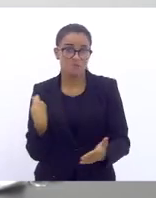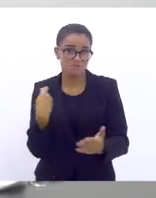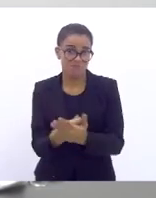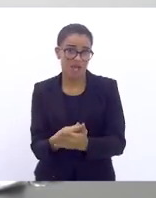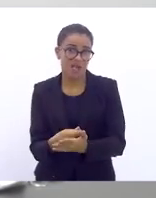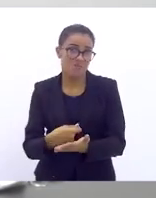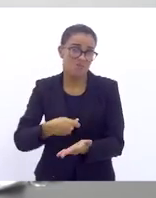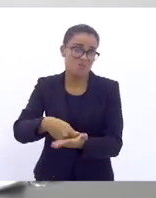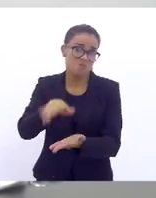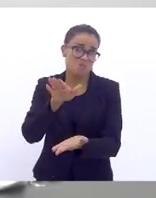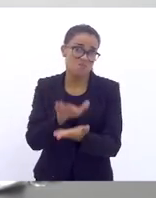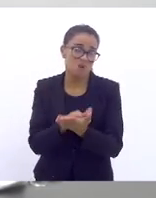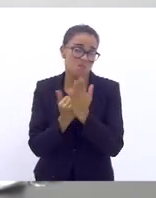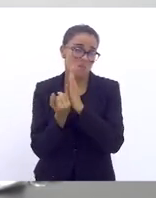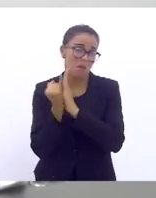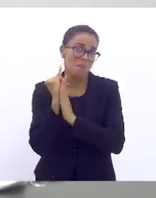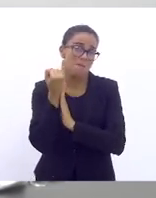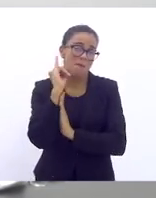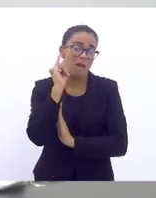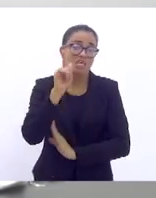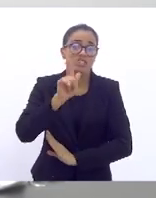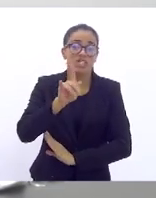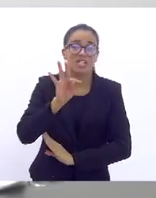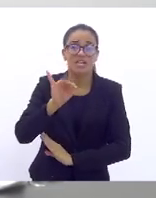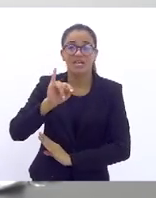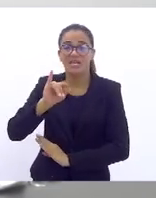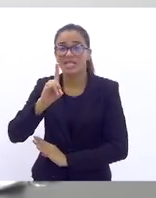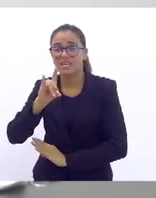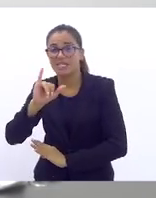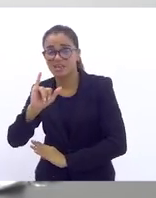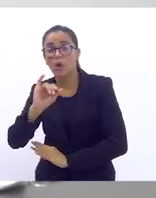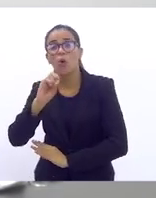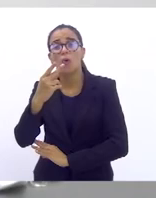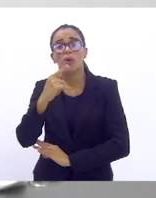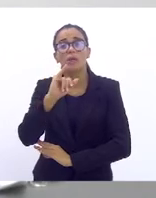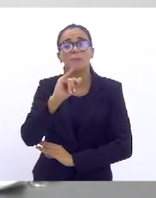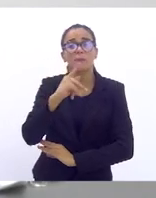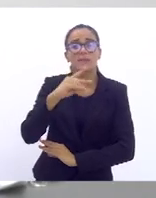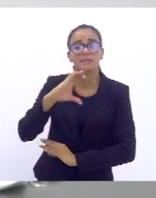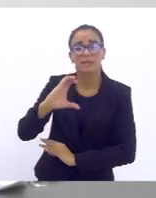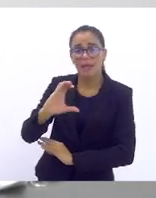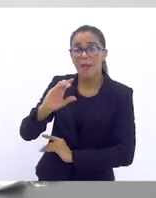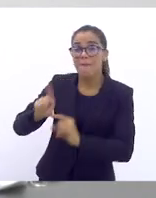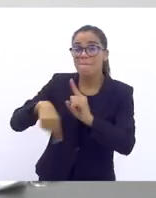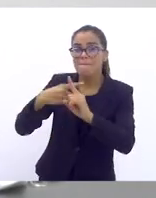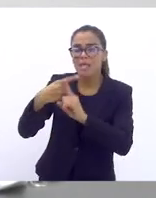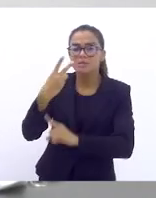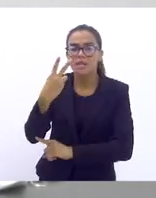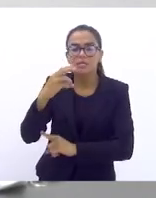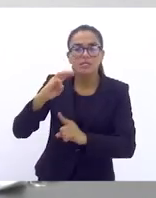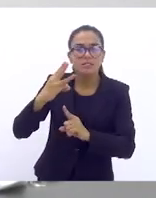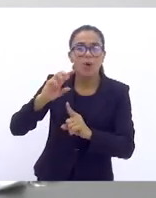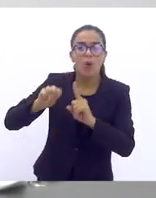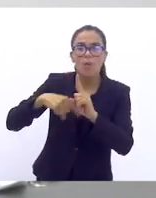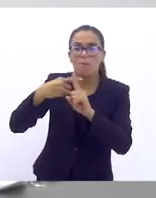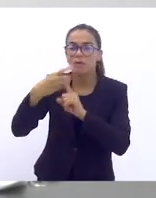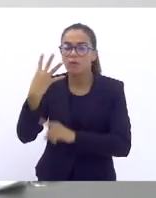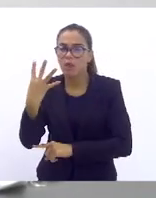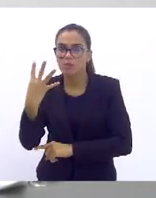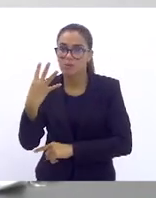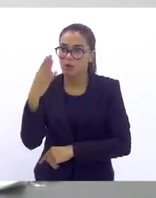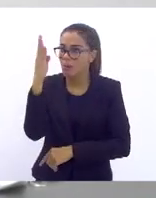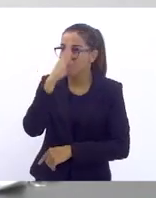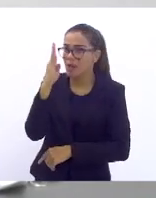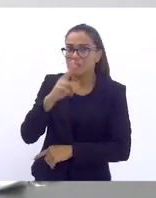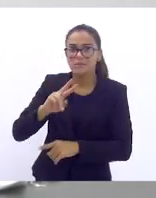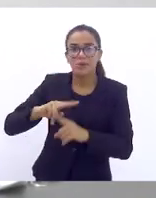das dívidas e gpdi mais seis ou IPCA + 4 e o Brasil cresce dois